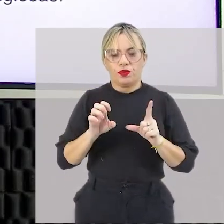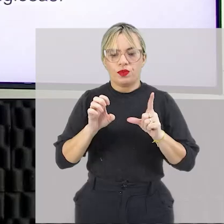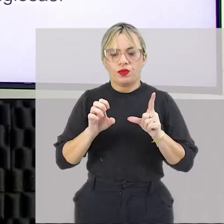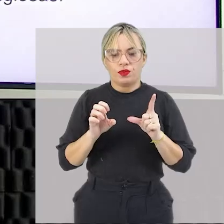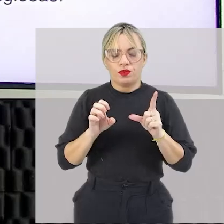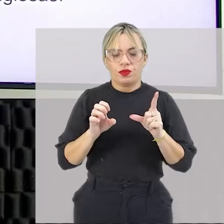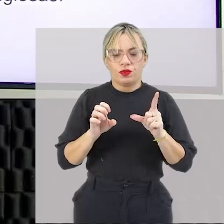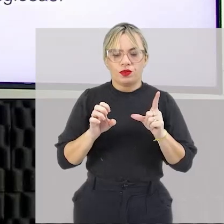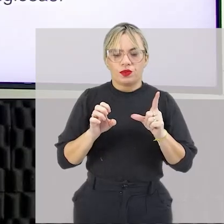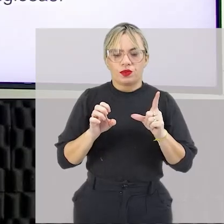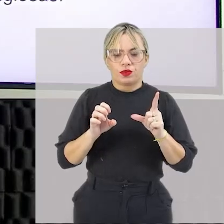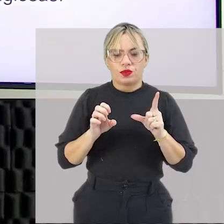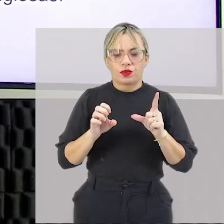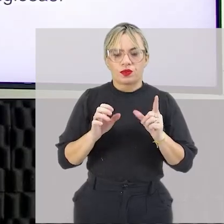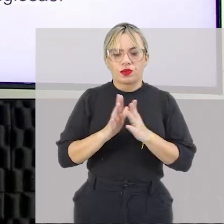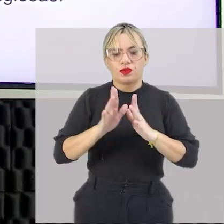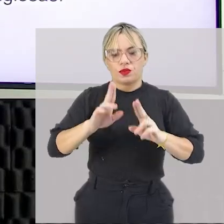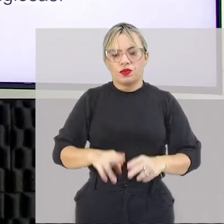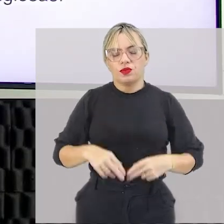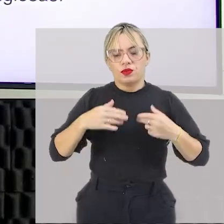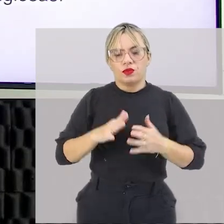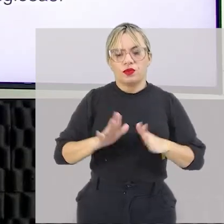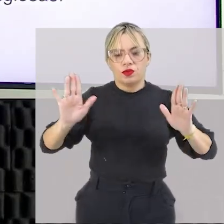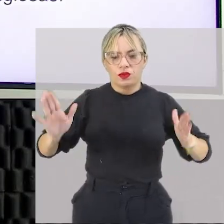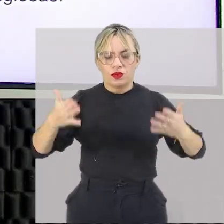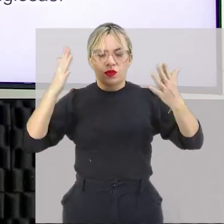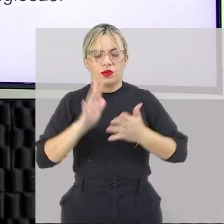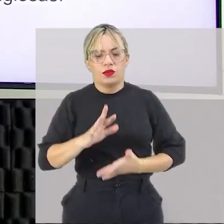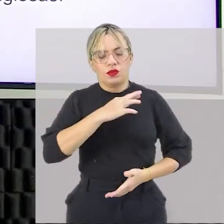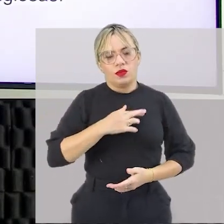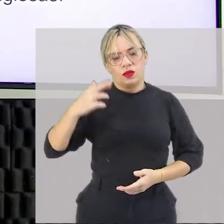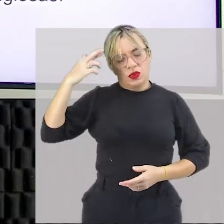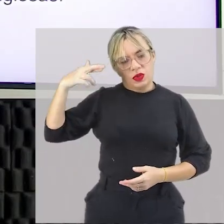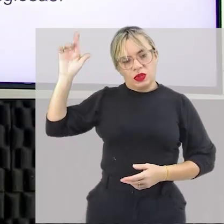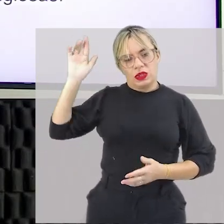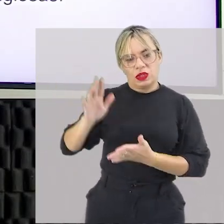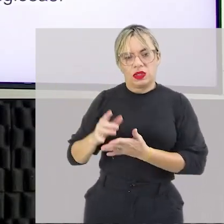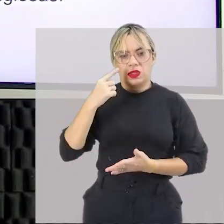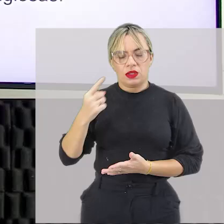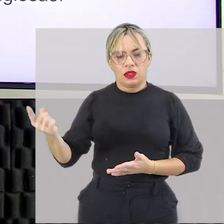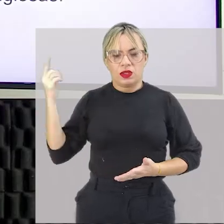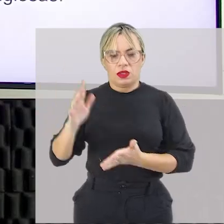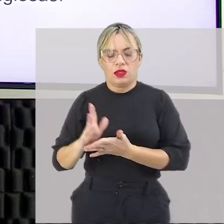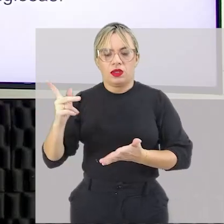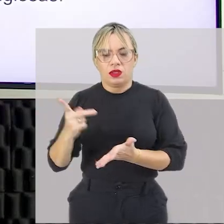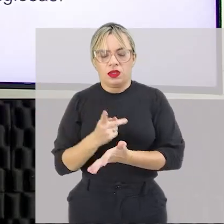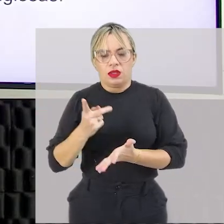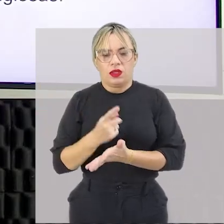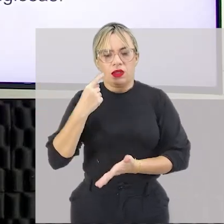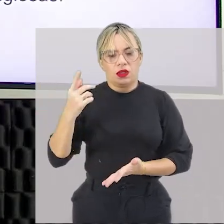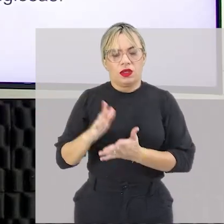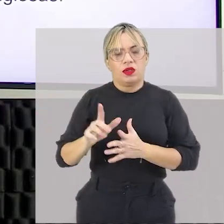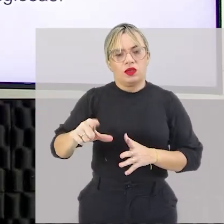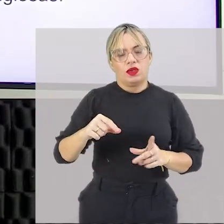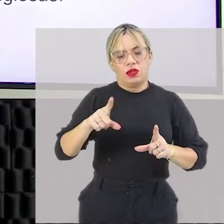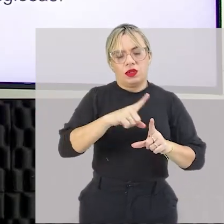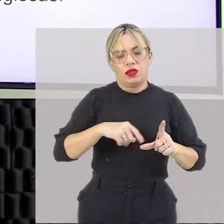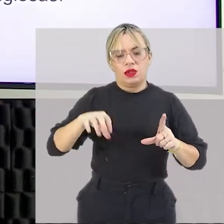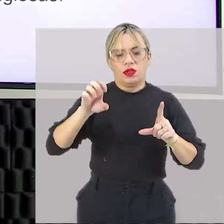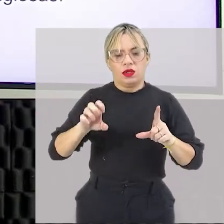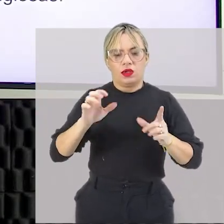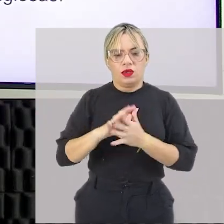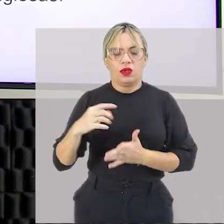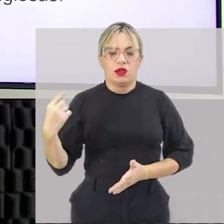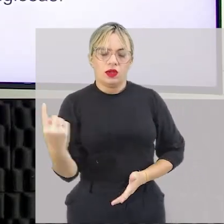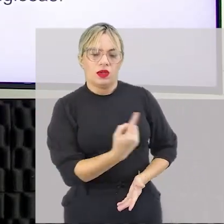Etnografia das celebrações religiosas. Muitas vezes as pessoas que erraram essa questão na época, erraram porque marcaram letra E. Porque